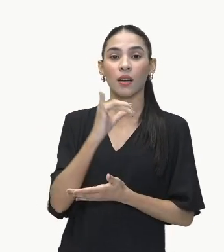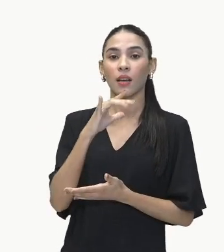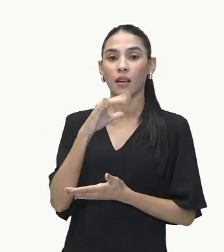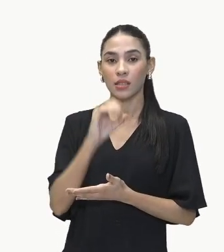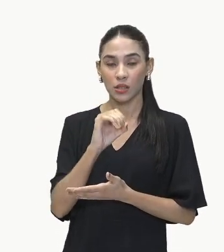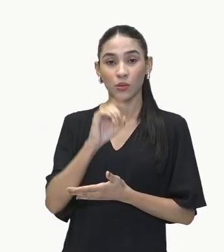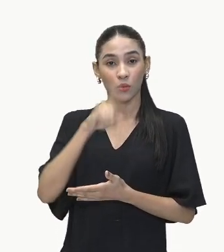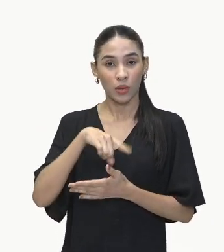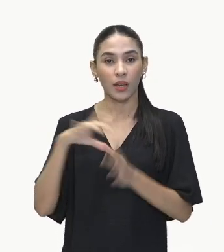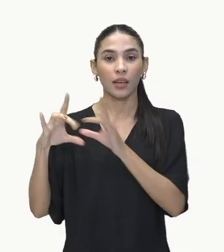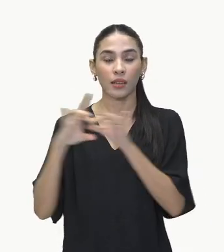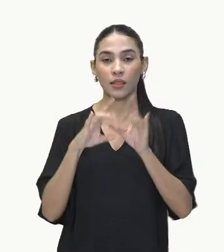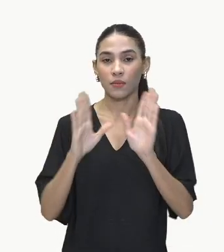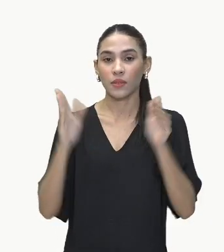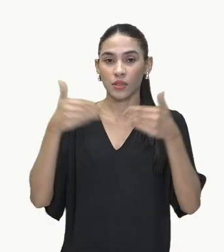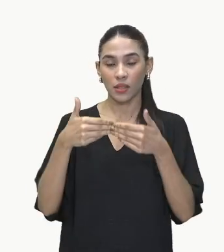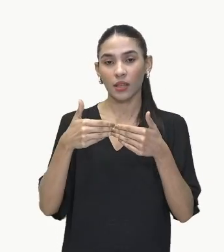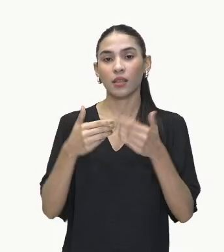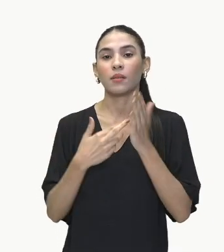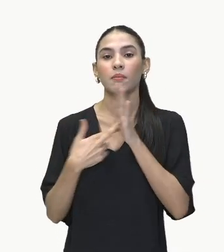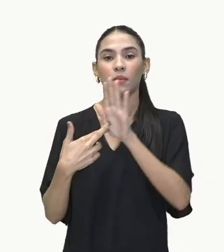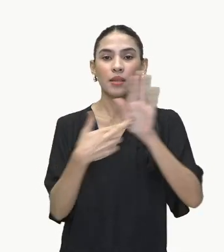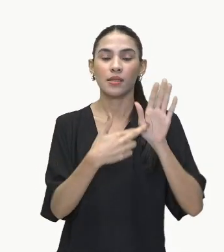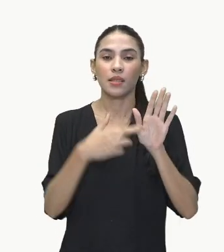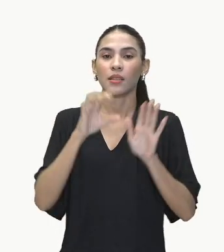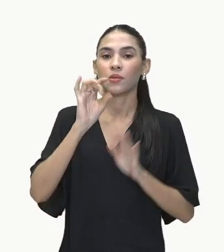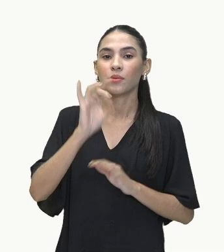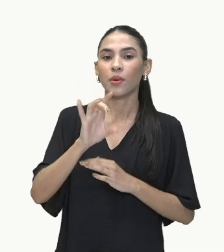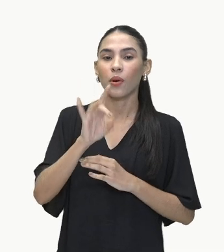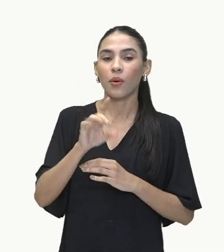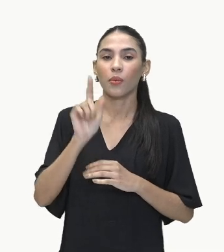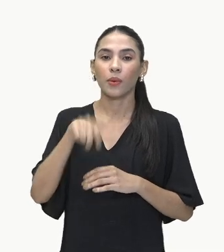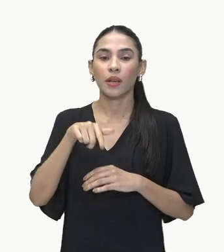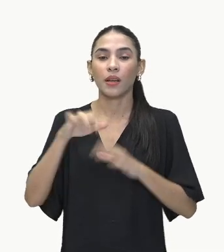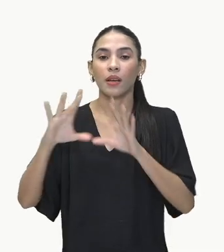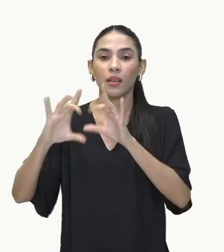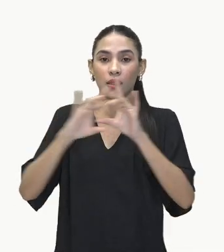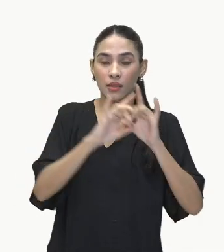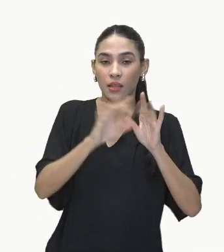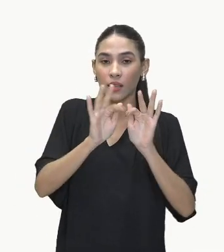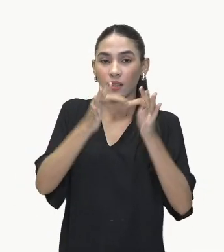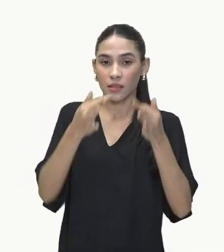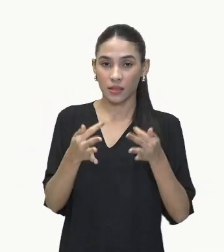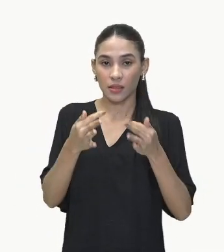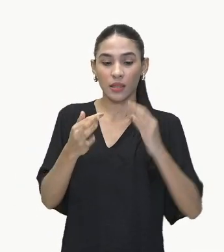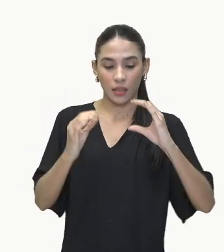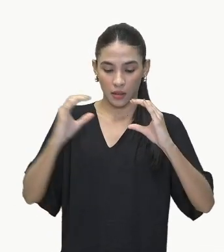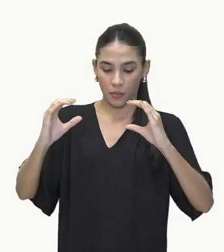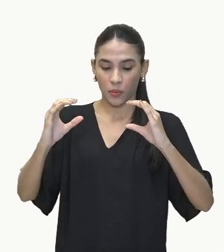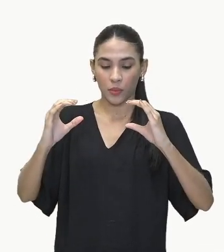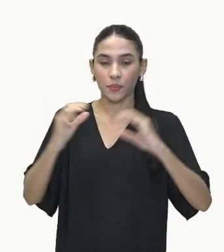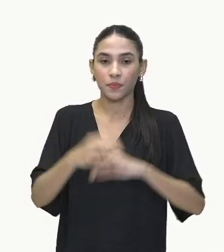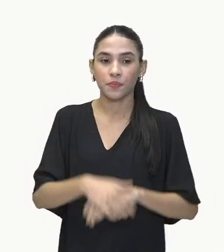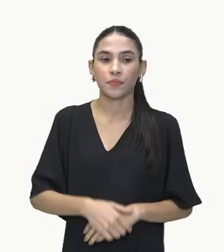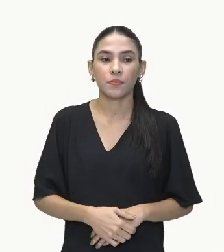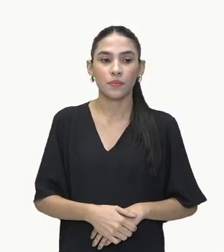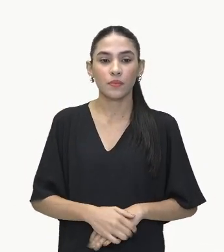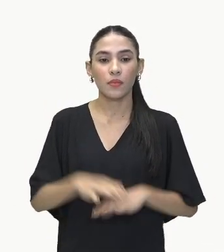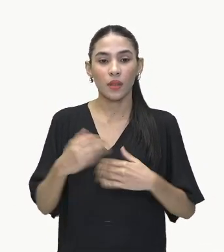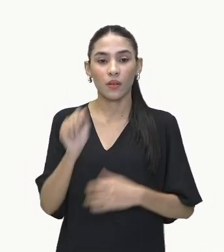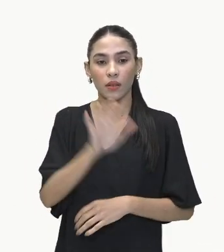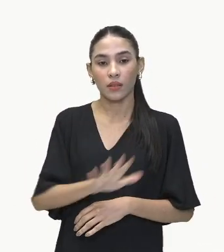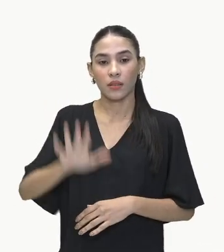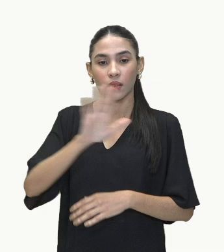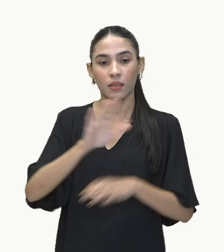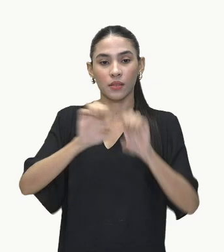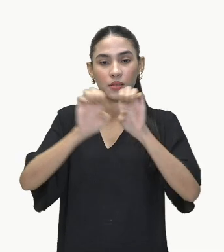cadeia fechada e que apresenta somente ligações simples entre os carbonos. A fórmula geral é